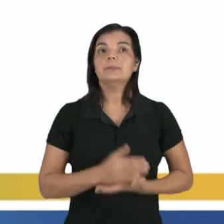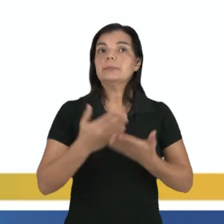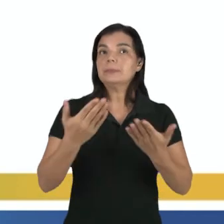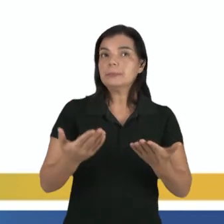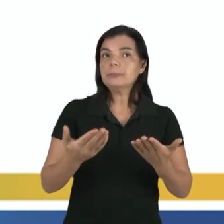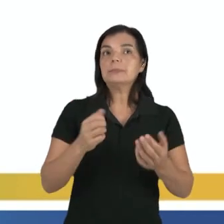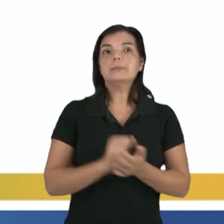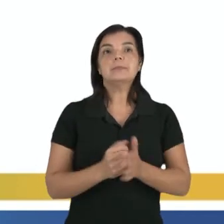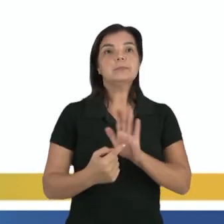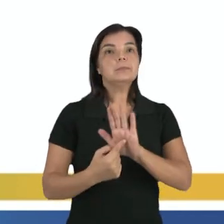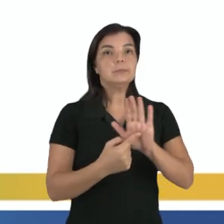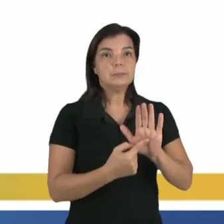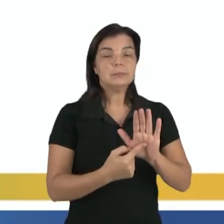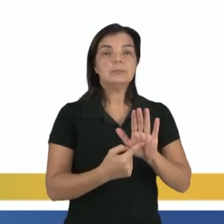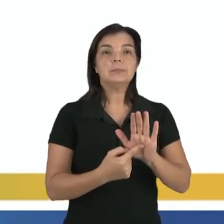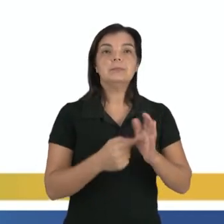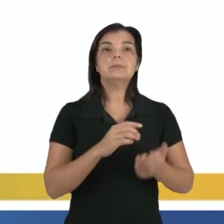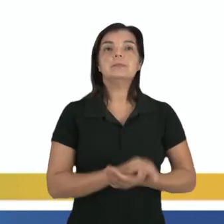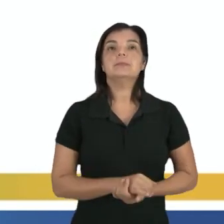alternativa. Essa